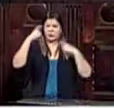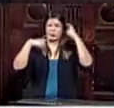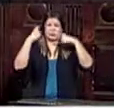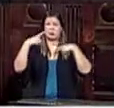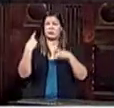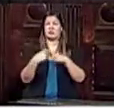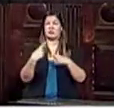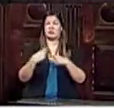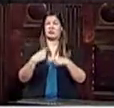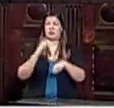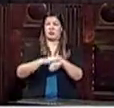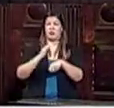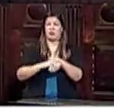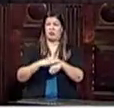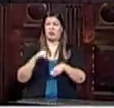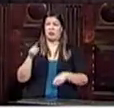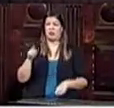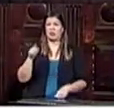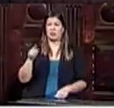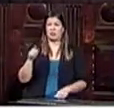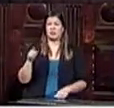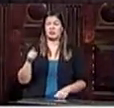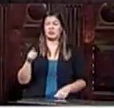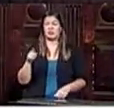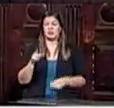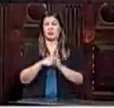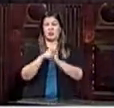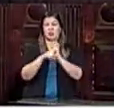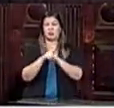um exame chamado colonoscopia.